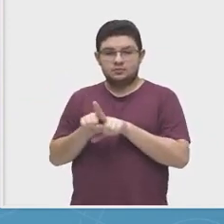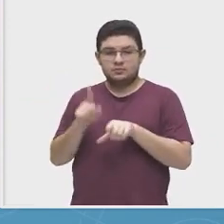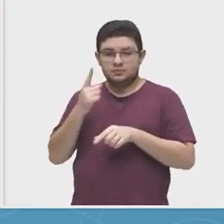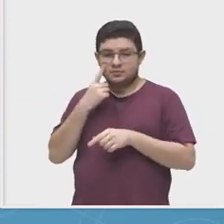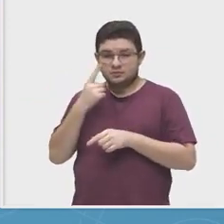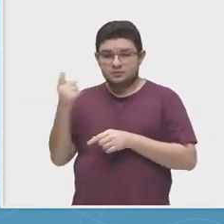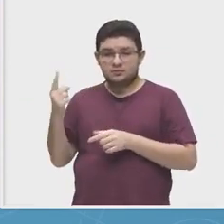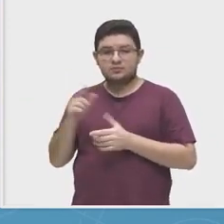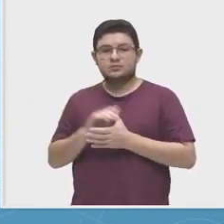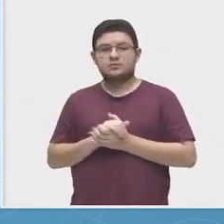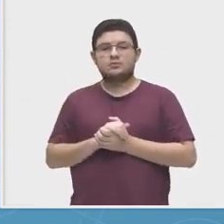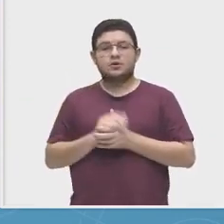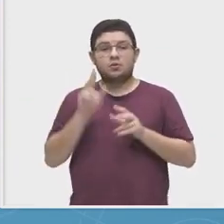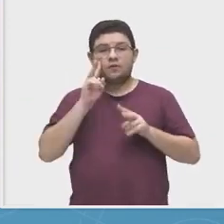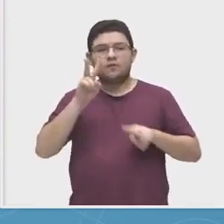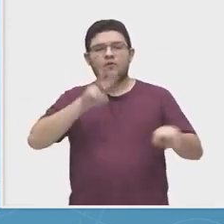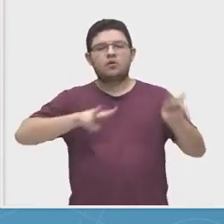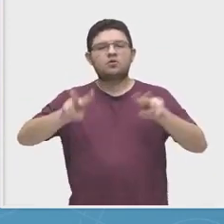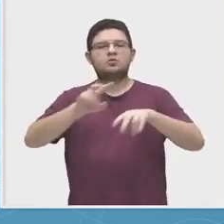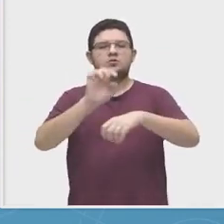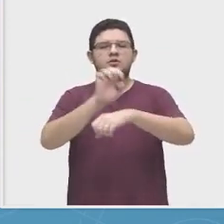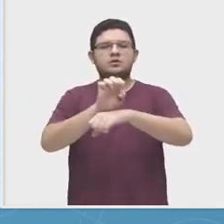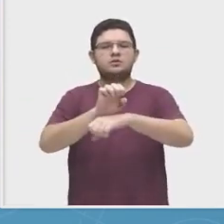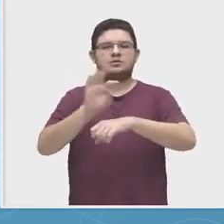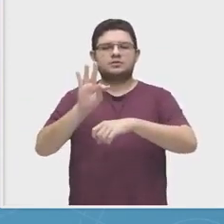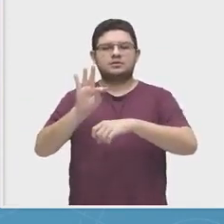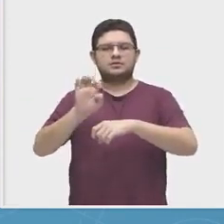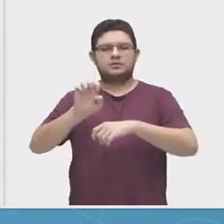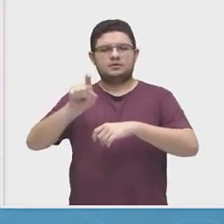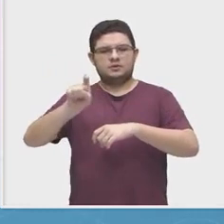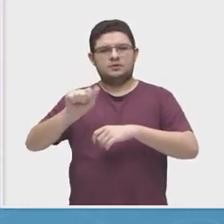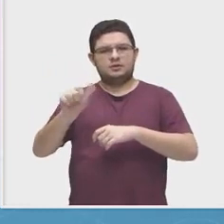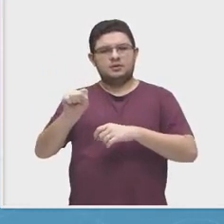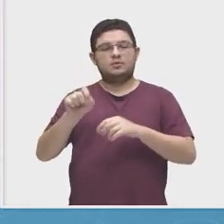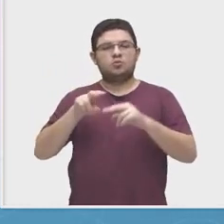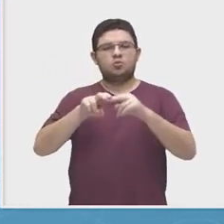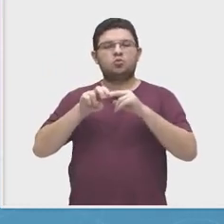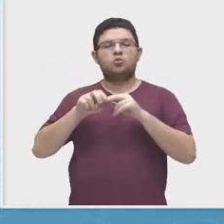ver, né, no estado do Texas. Então, é preposição in.